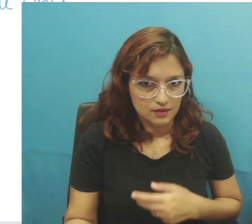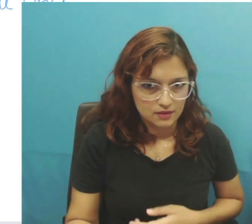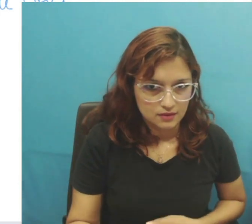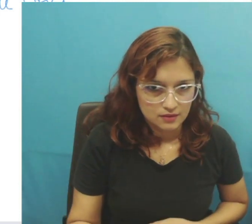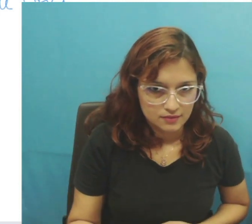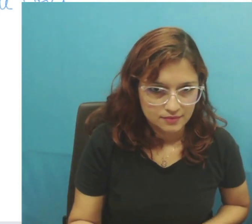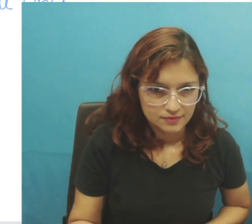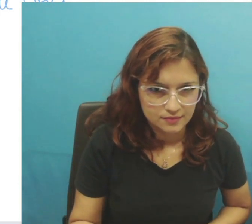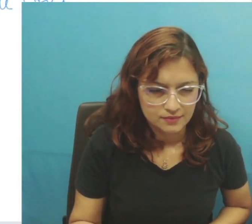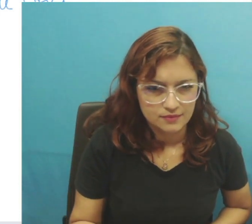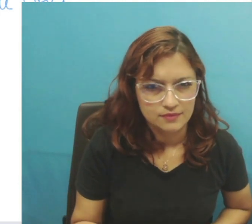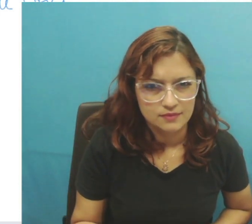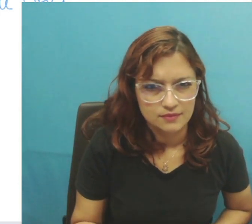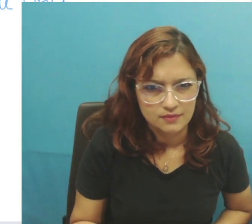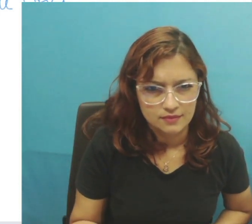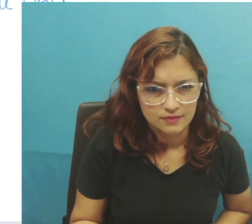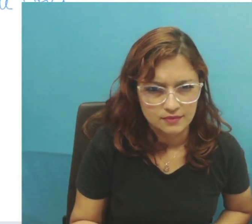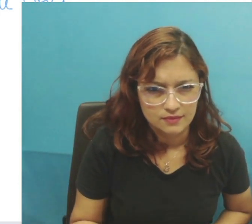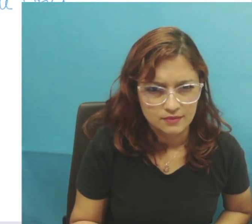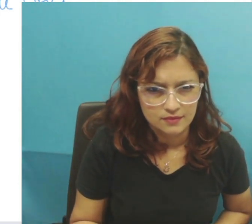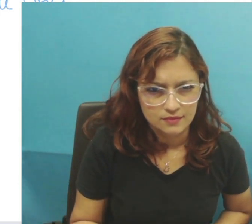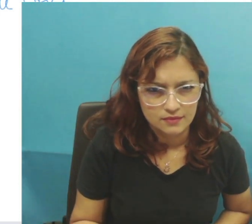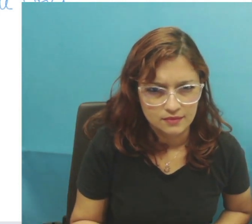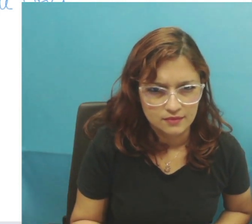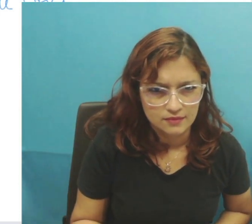Mas lembra